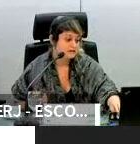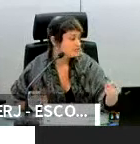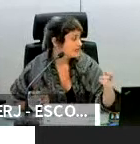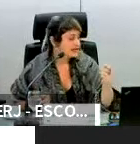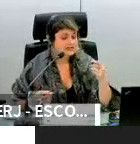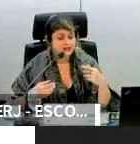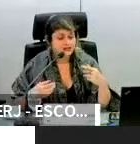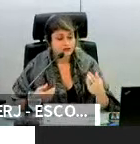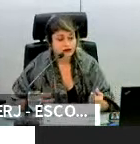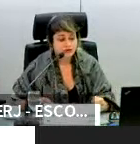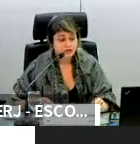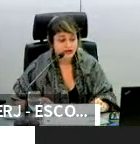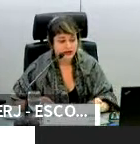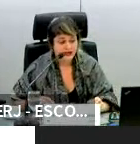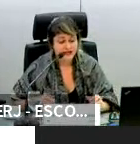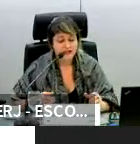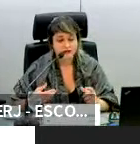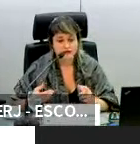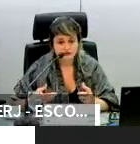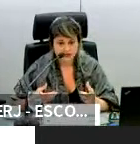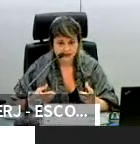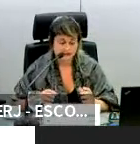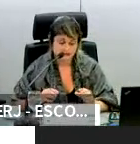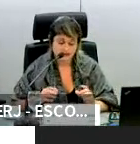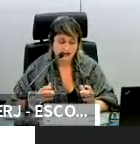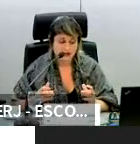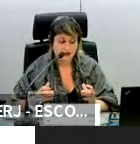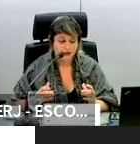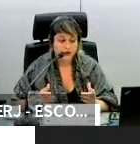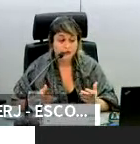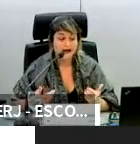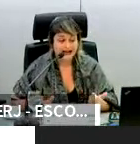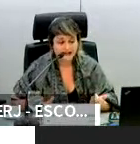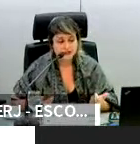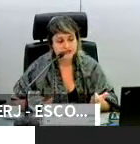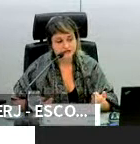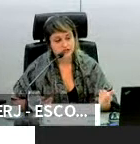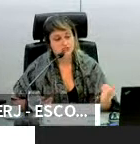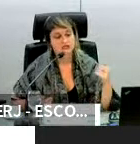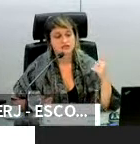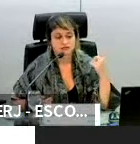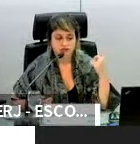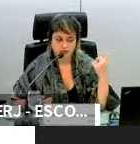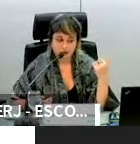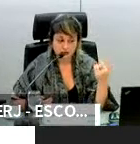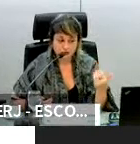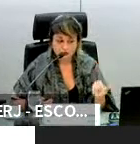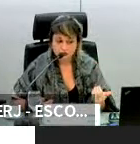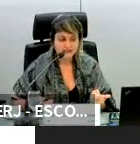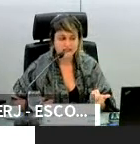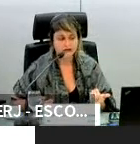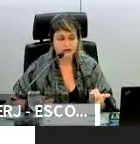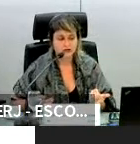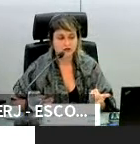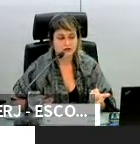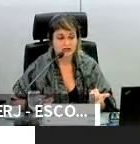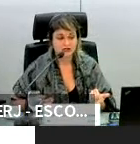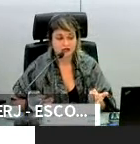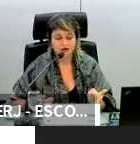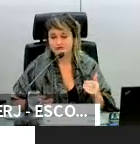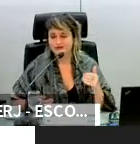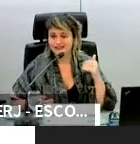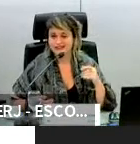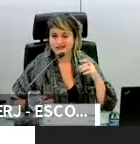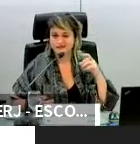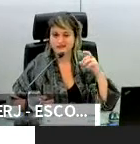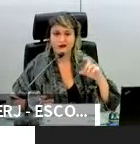Quem quiser ter acesso aos relatórios, ao formulário de entrevistas e todo o material que a gente usou em